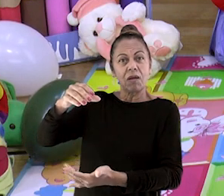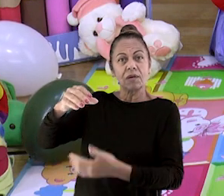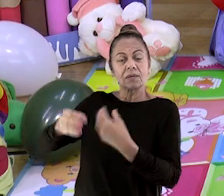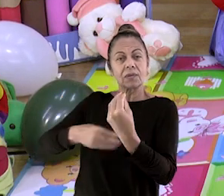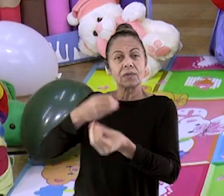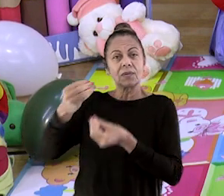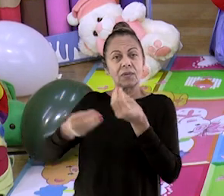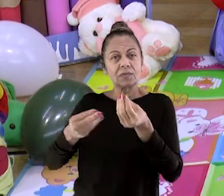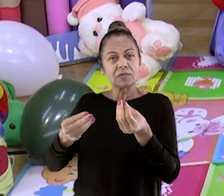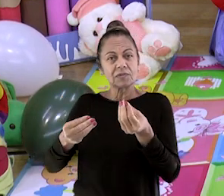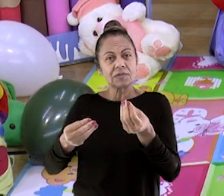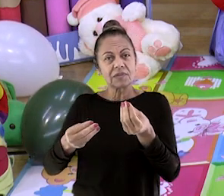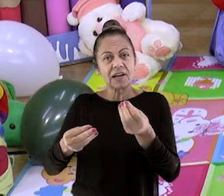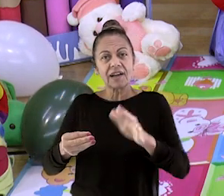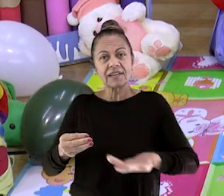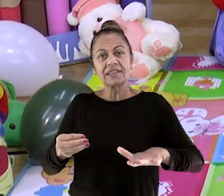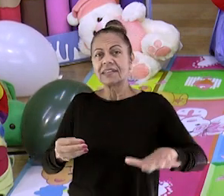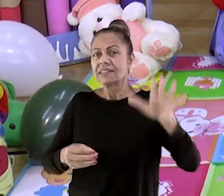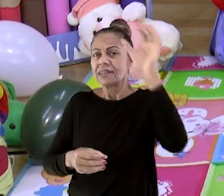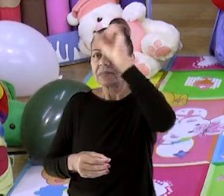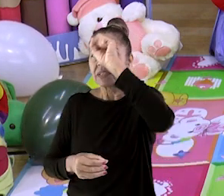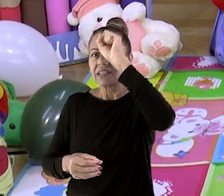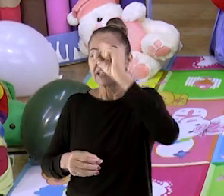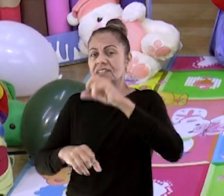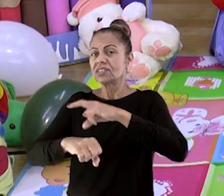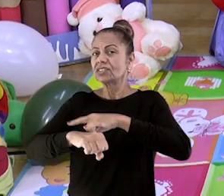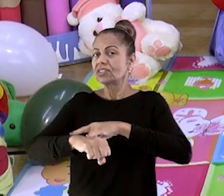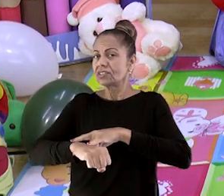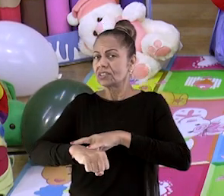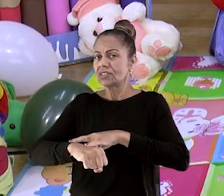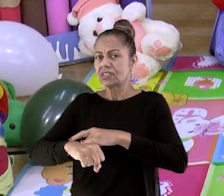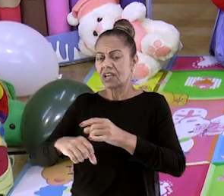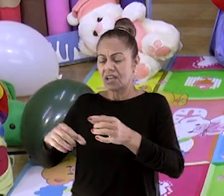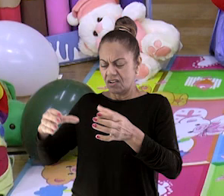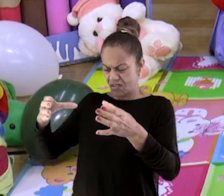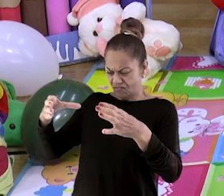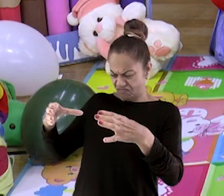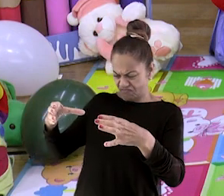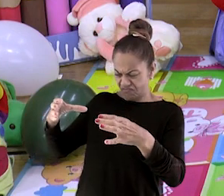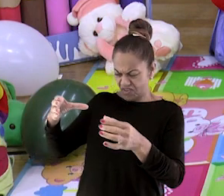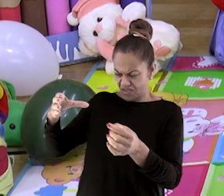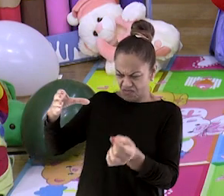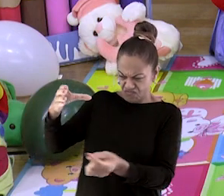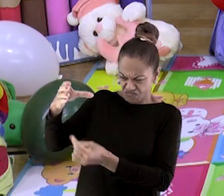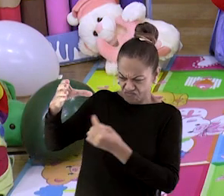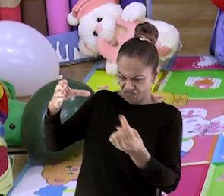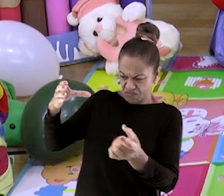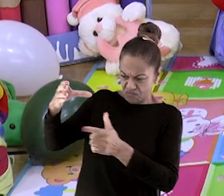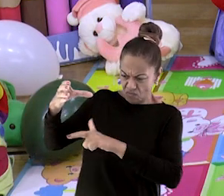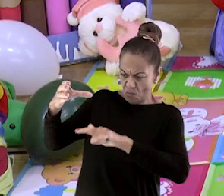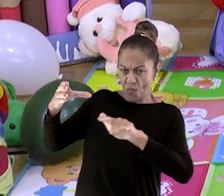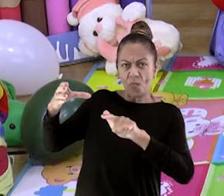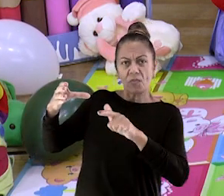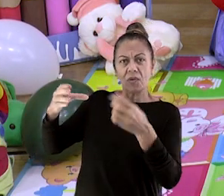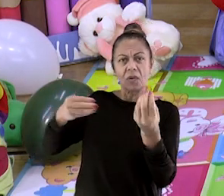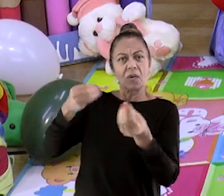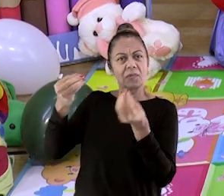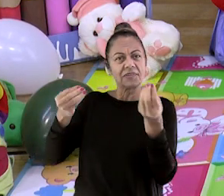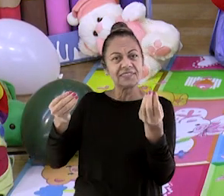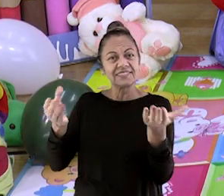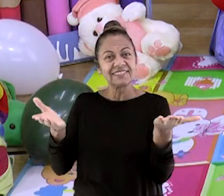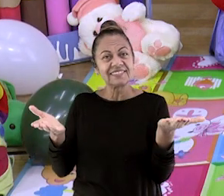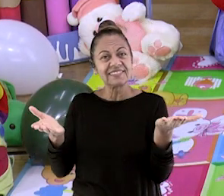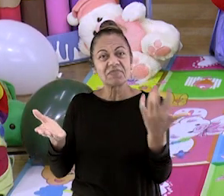com uma criança vai aprender a fazer xixi assim então em um Penico furado sem fundo